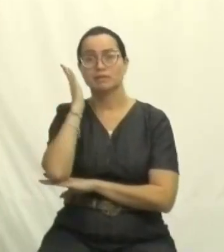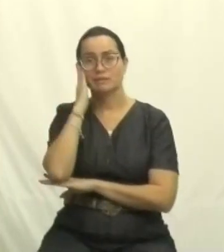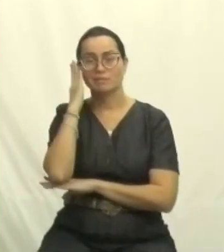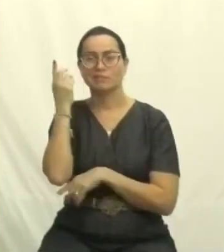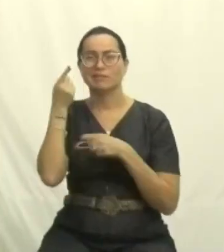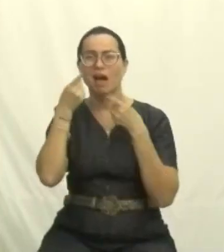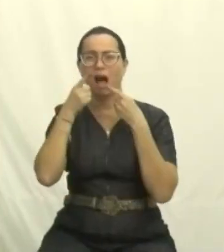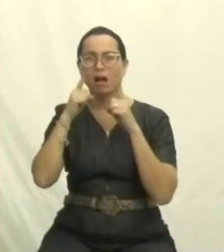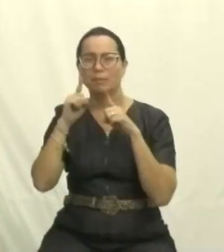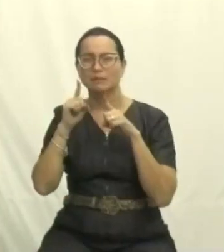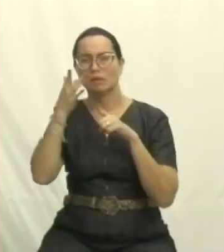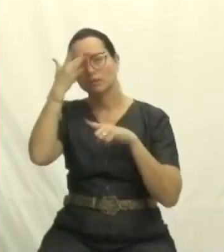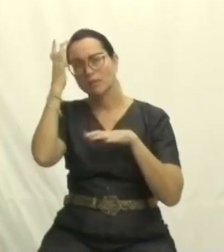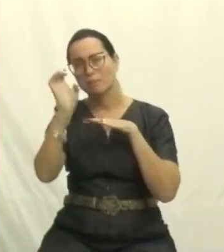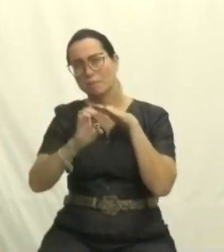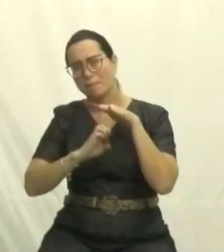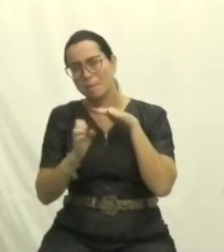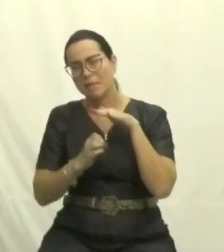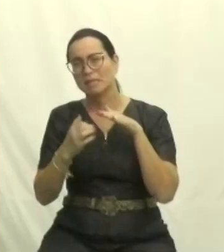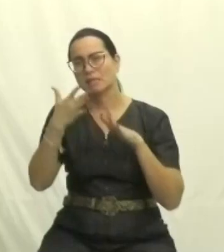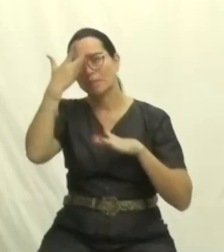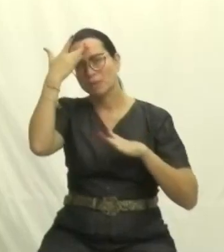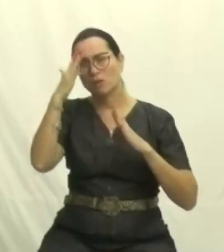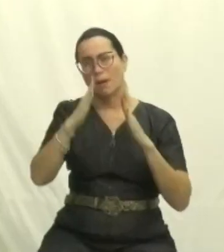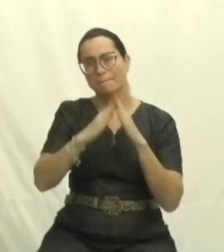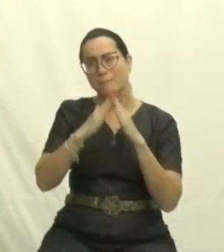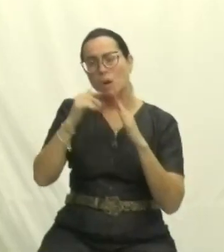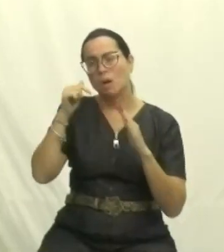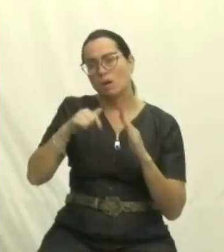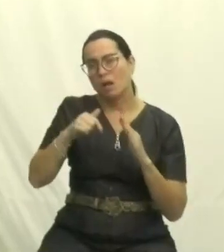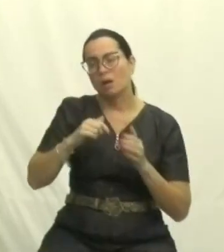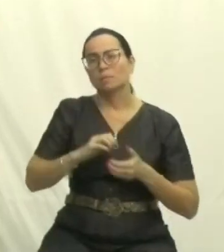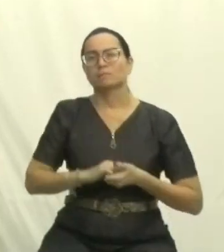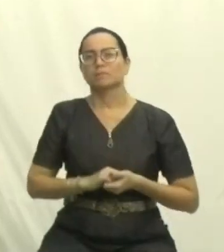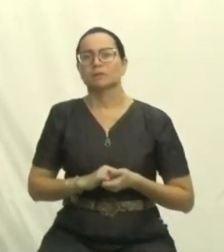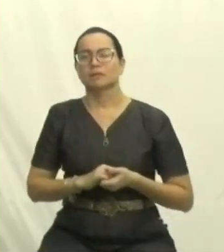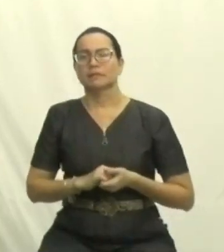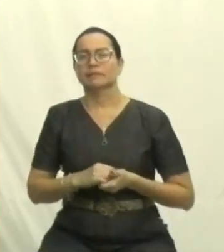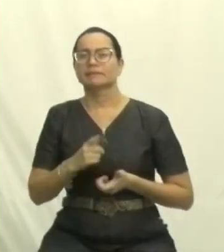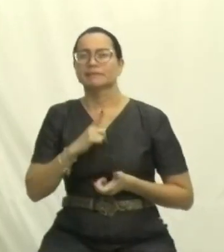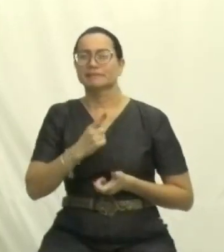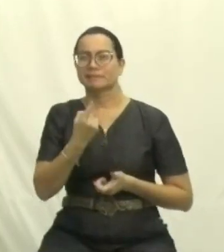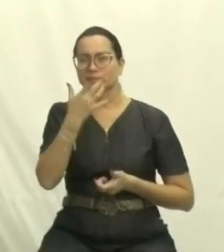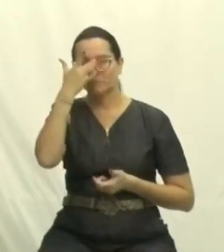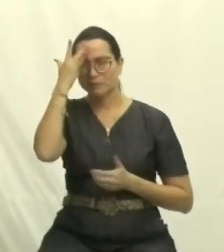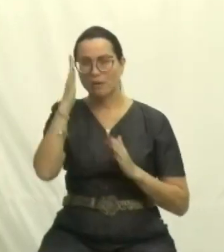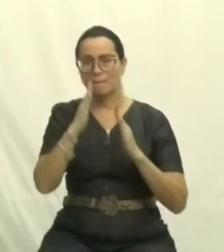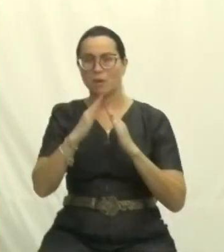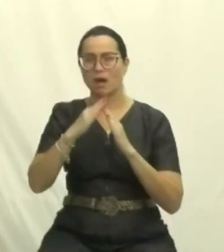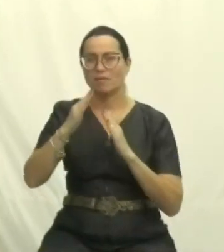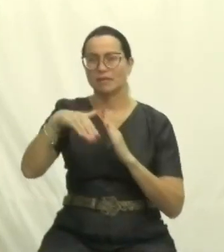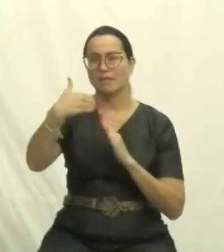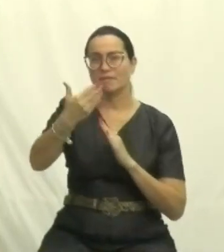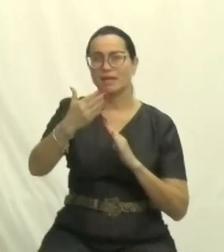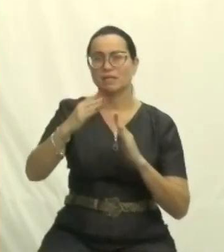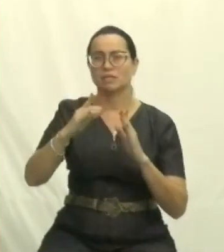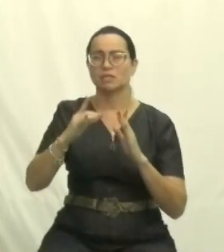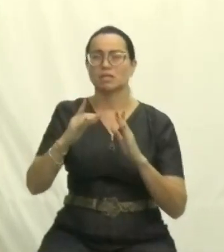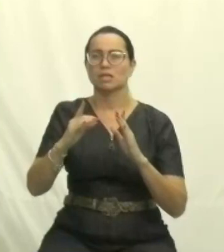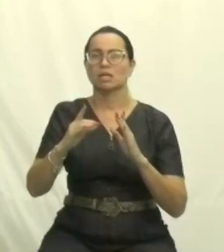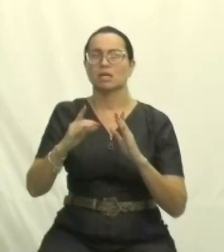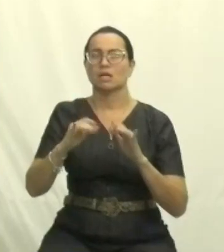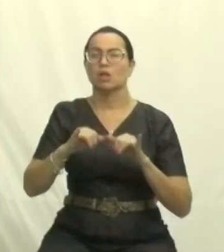dos empresários, moradores. Teve um morador que morava bem em frente ao Mercado Lisandra, levaram a grade